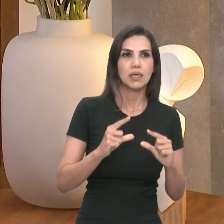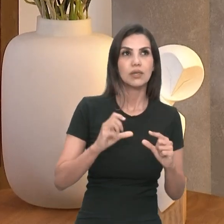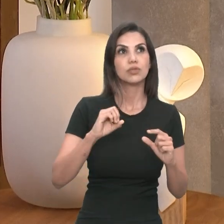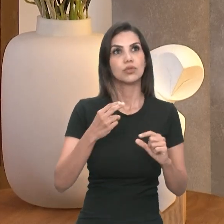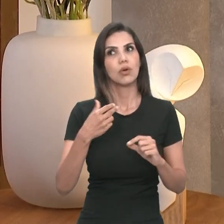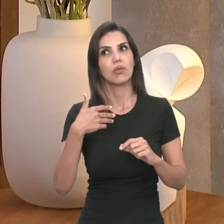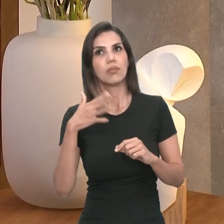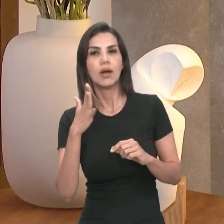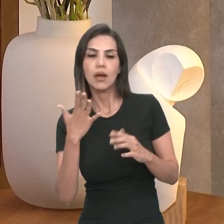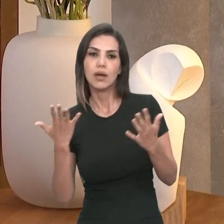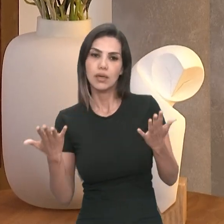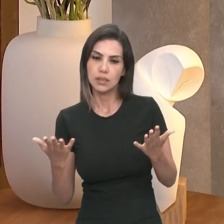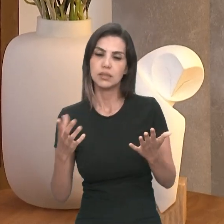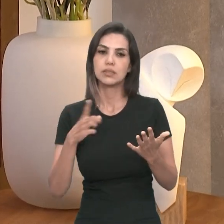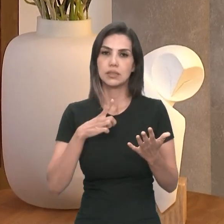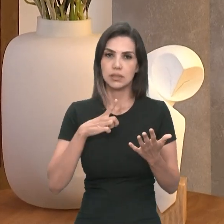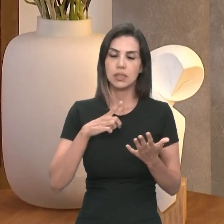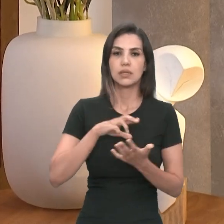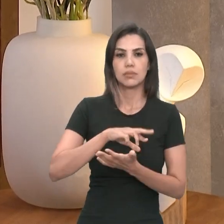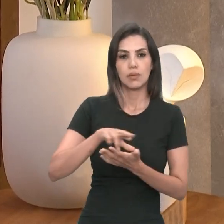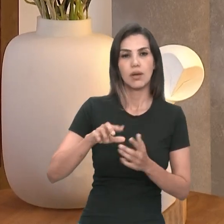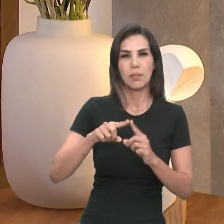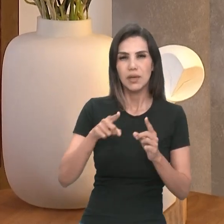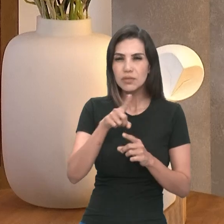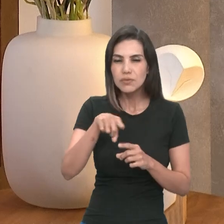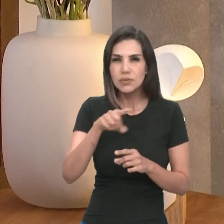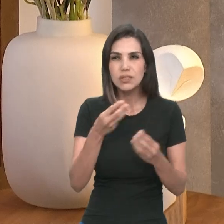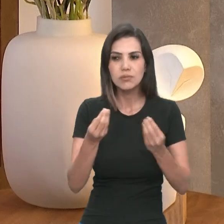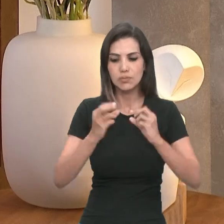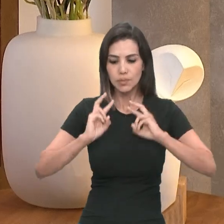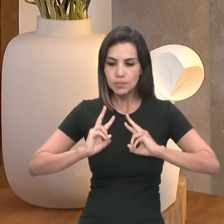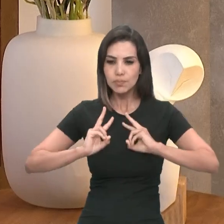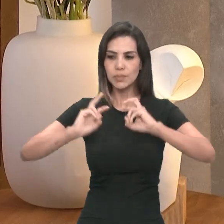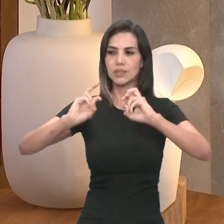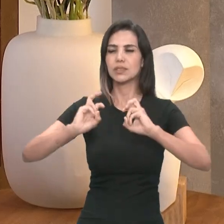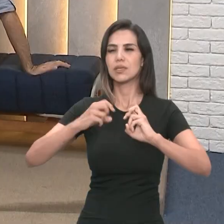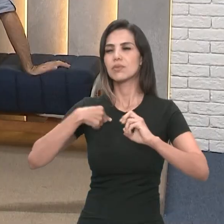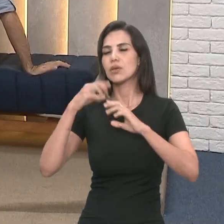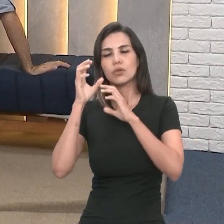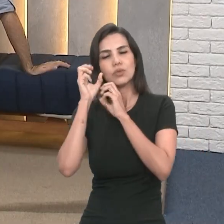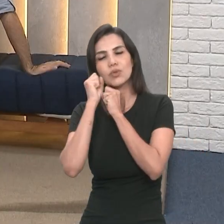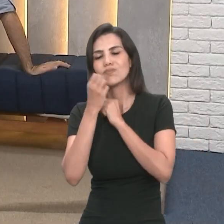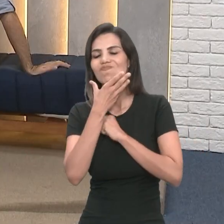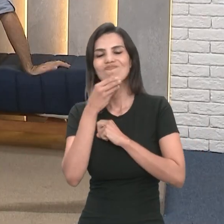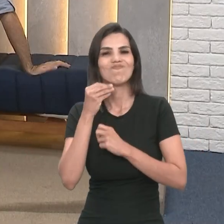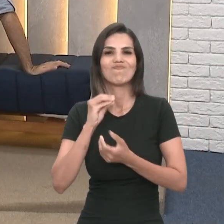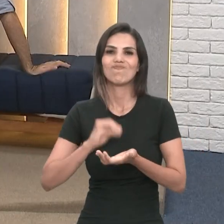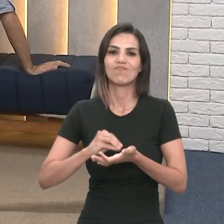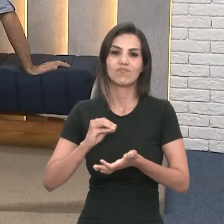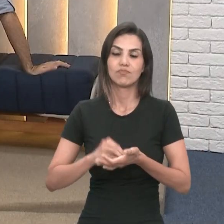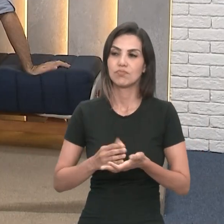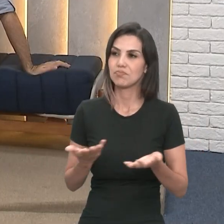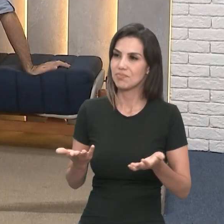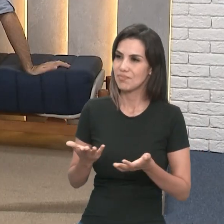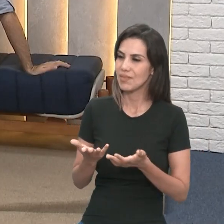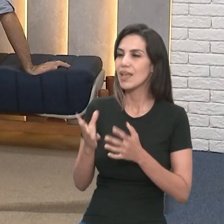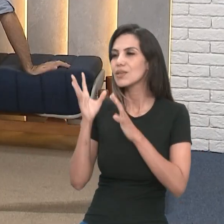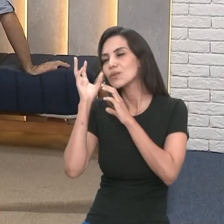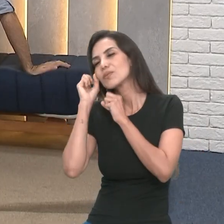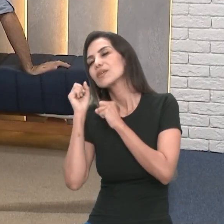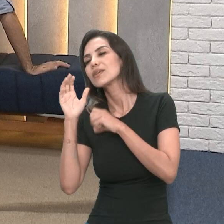sintomas para você perceber que você não está tendo uma boa noite de sono. Professor, mas assim, aquele soninho à tarde é